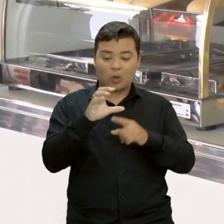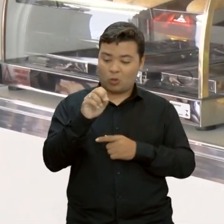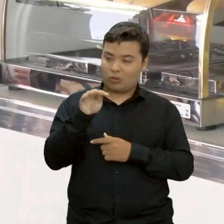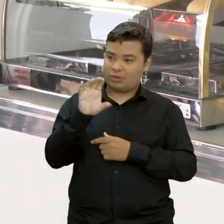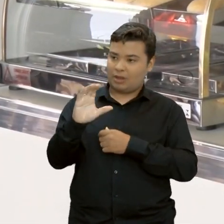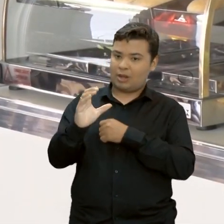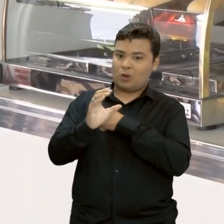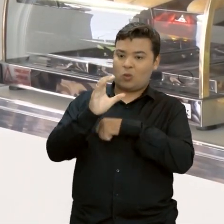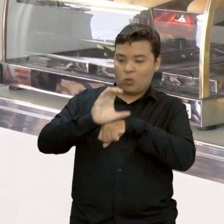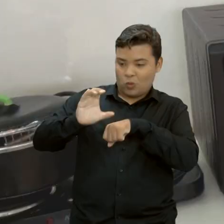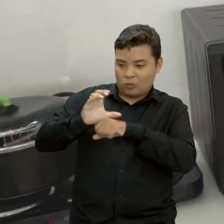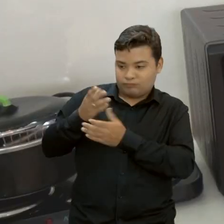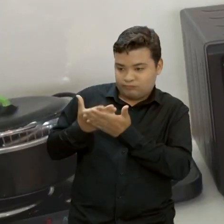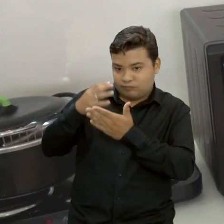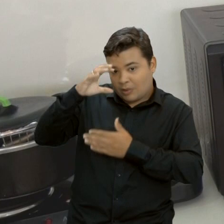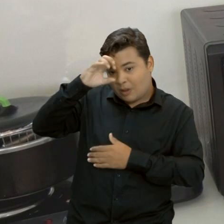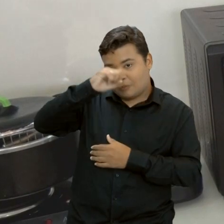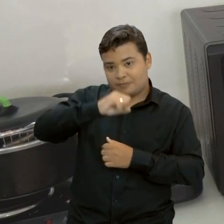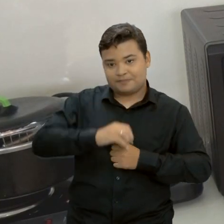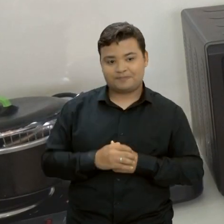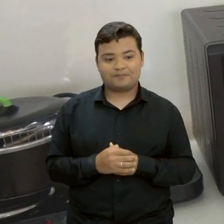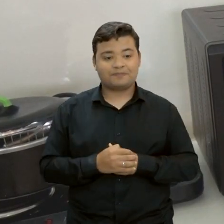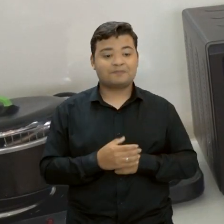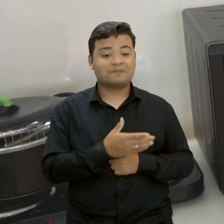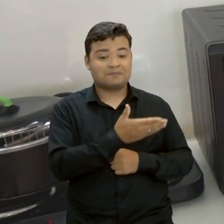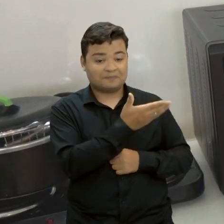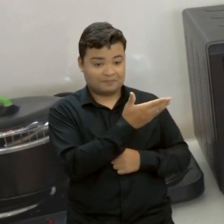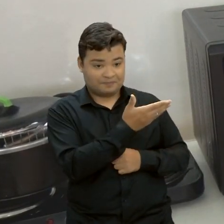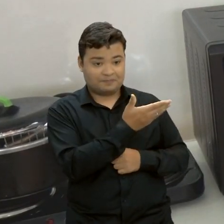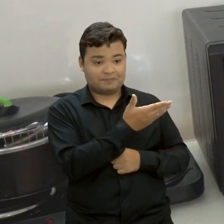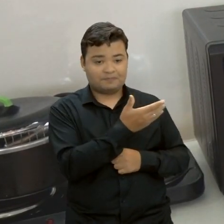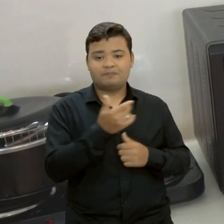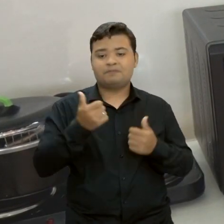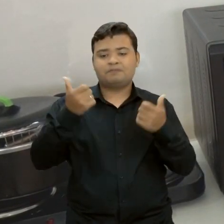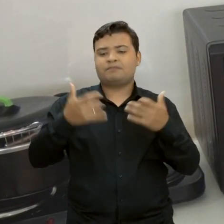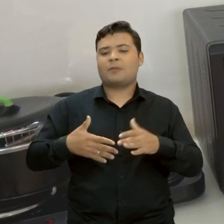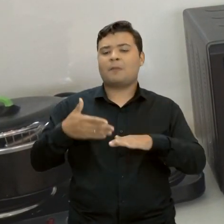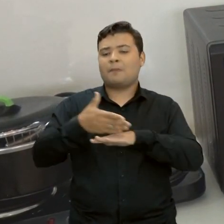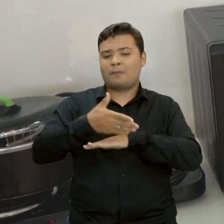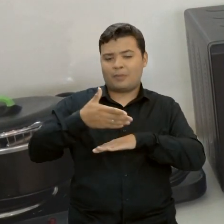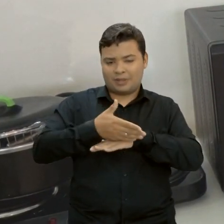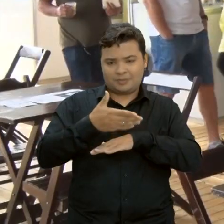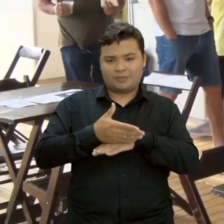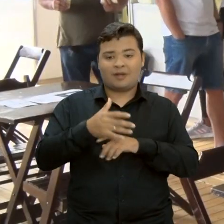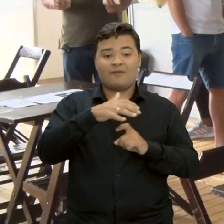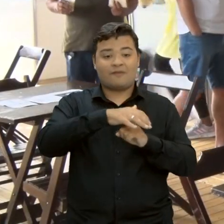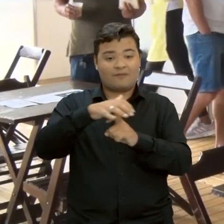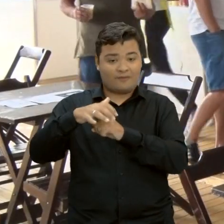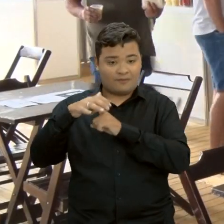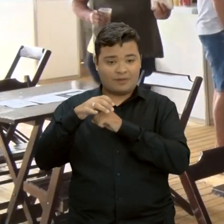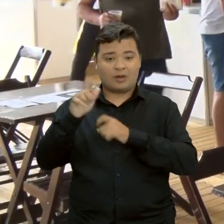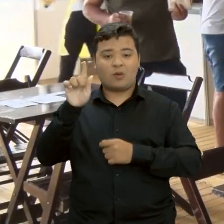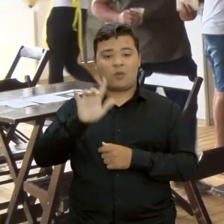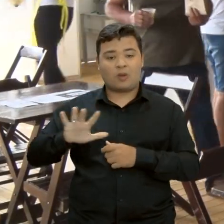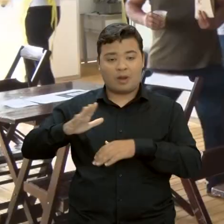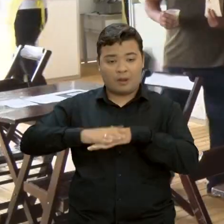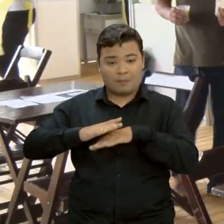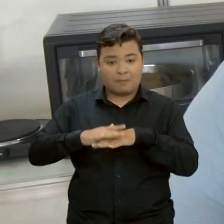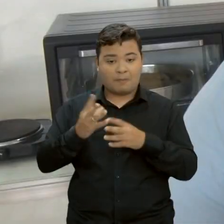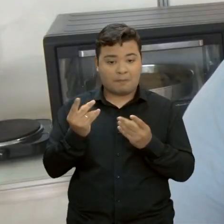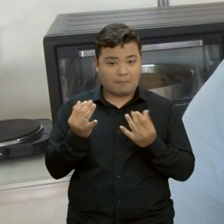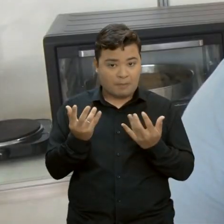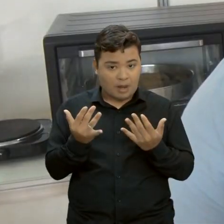o aprendizado do Cotec. Para Marinalva, participar da feira Goiás Feito à Mão é um grande